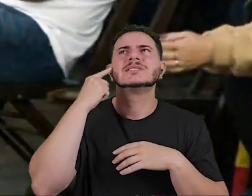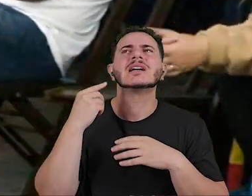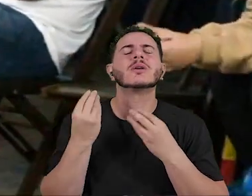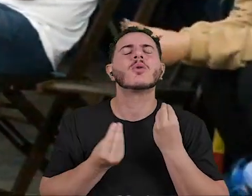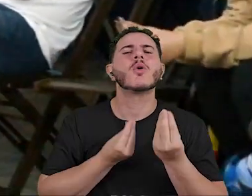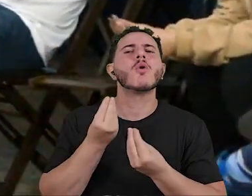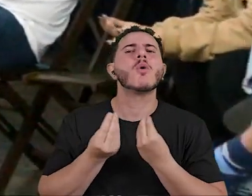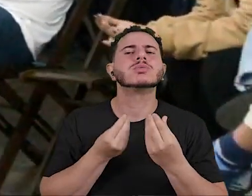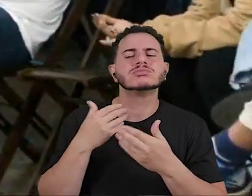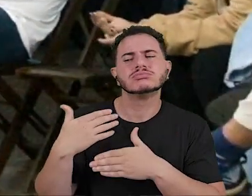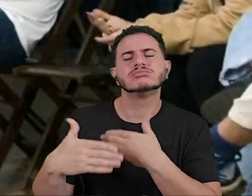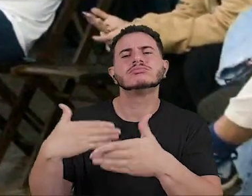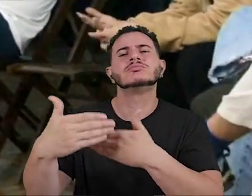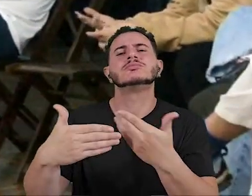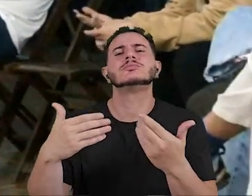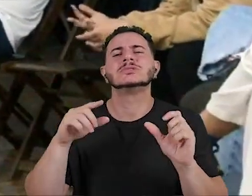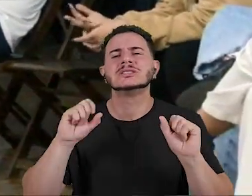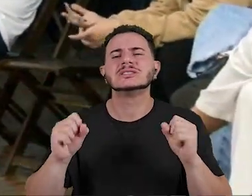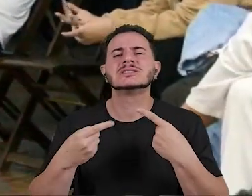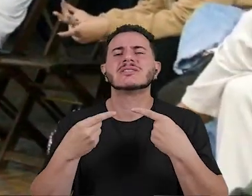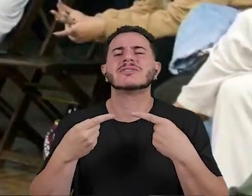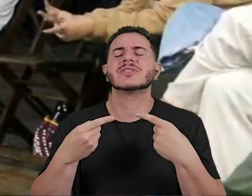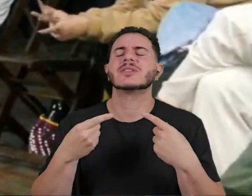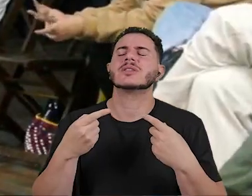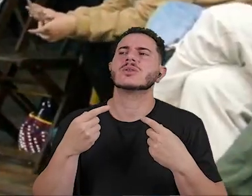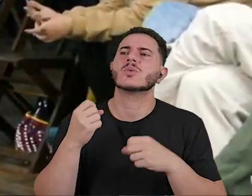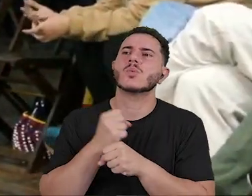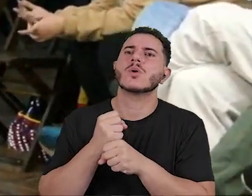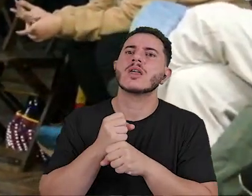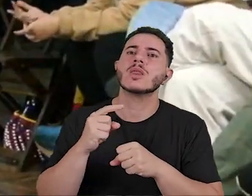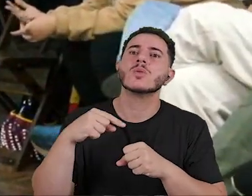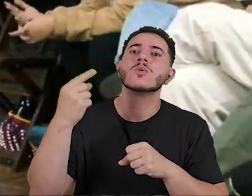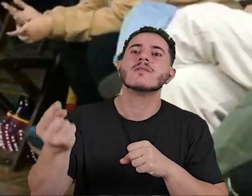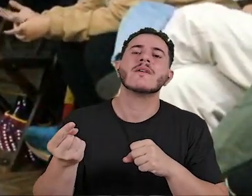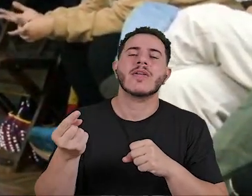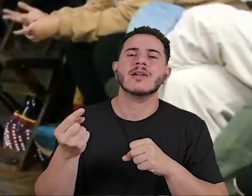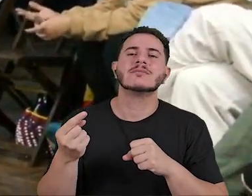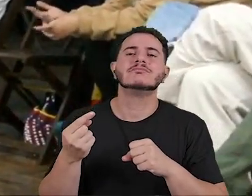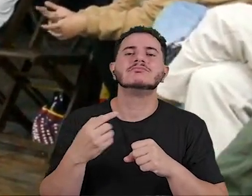que é estar ali no grupo especial.